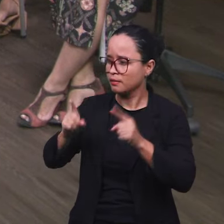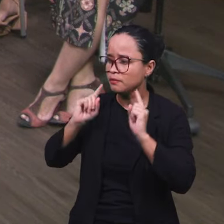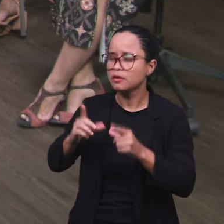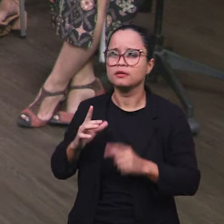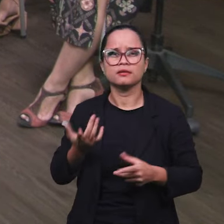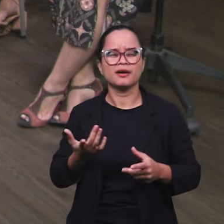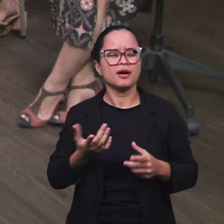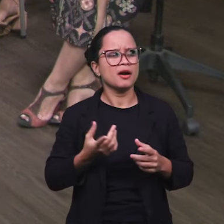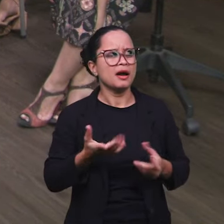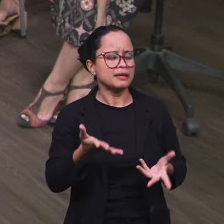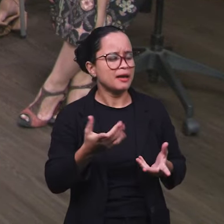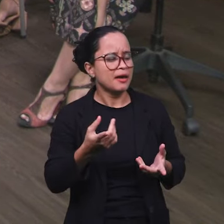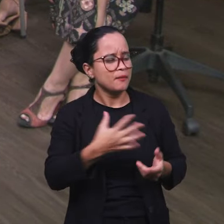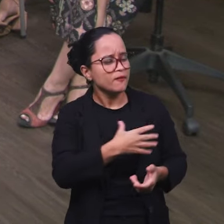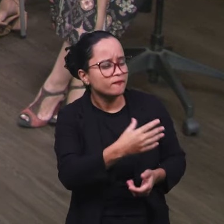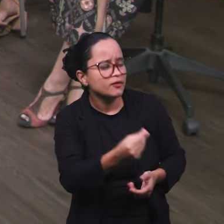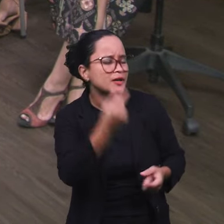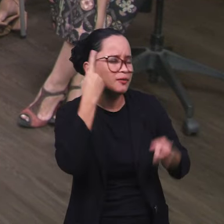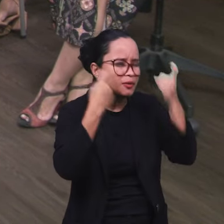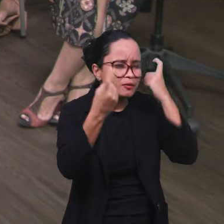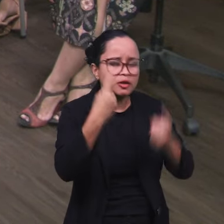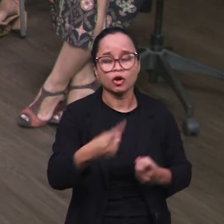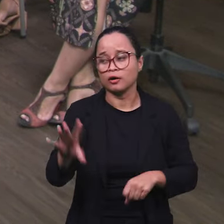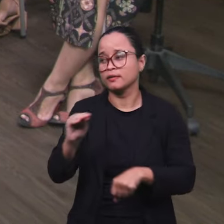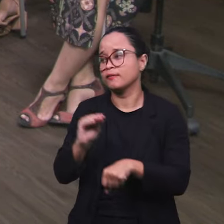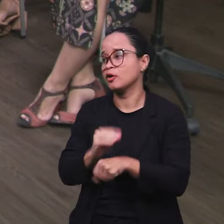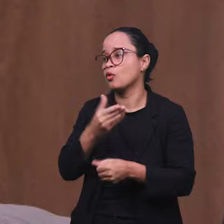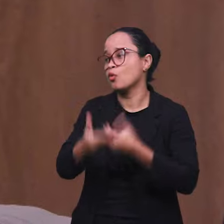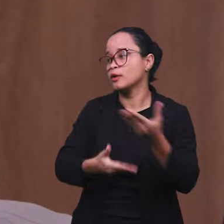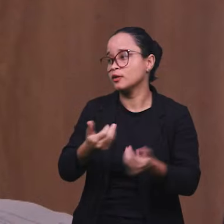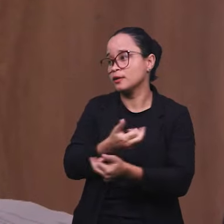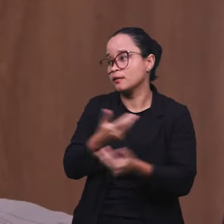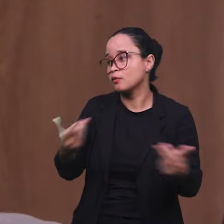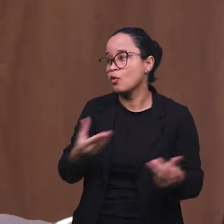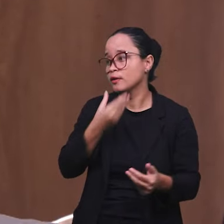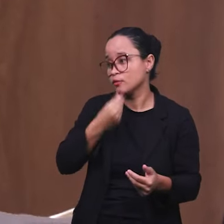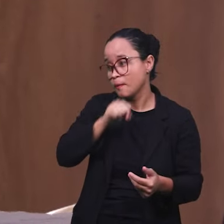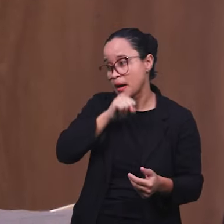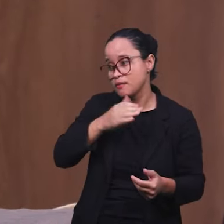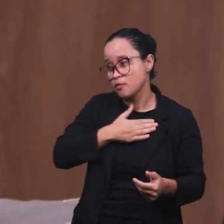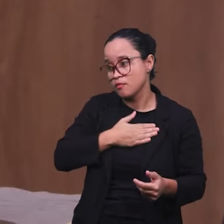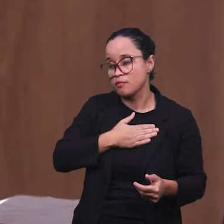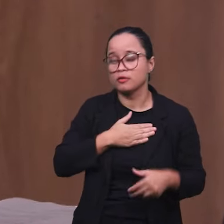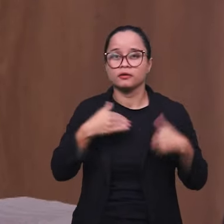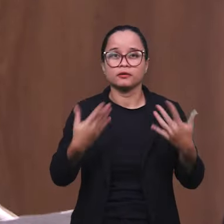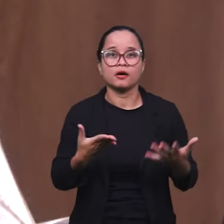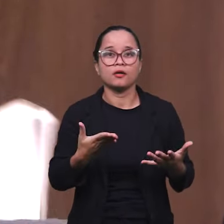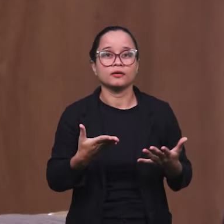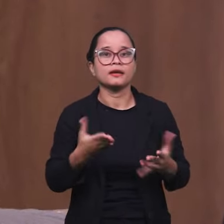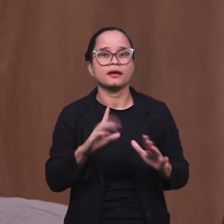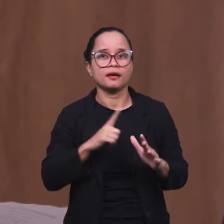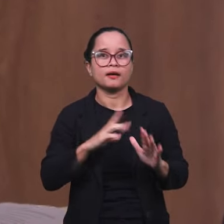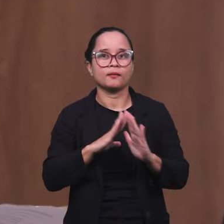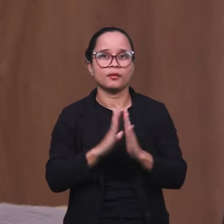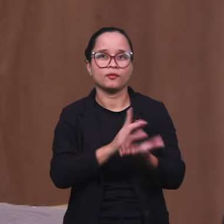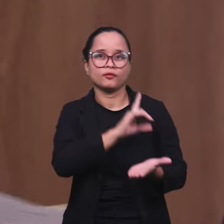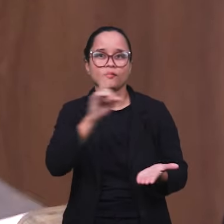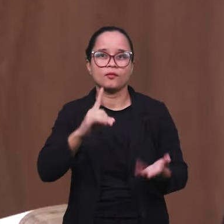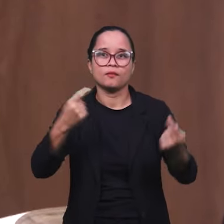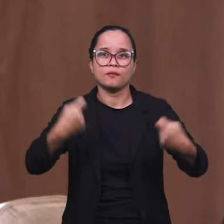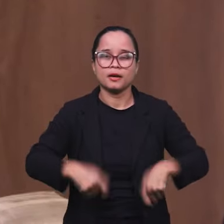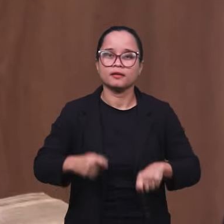a mãe reclamou. Mas, meu filho, nós estávamos preocupados. Nós estávamos tratando dos negócios do meu pai. Mas tem uma palavra aqui, eu vou